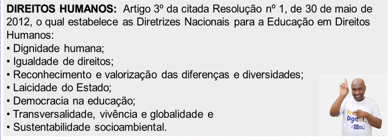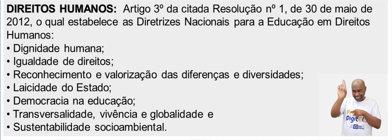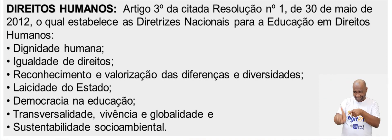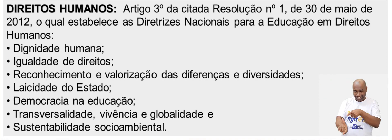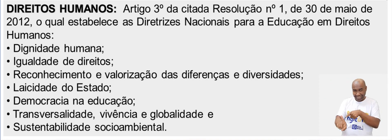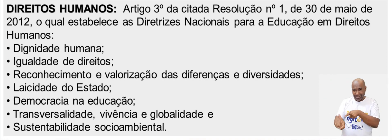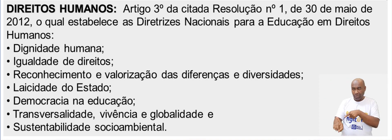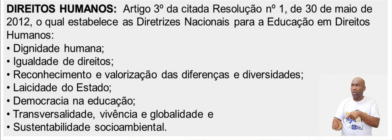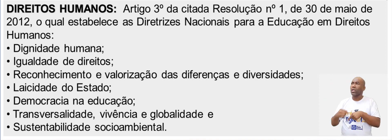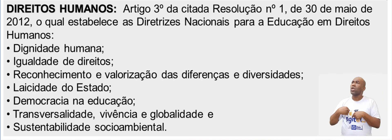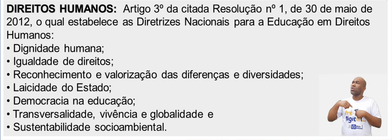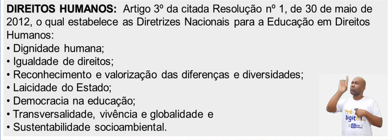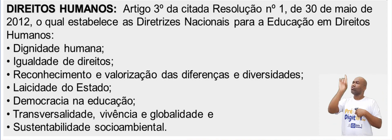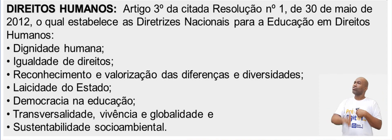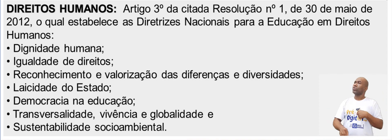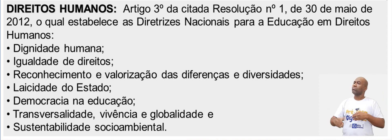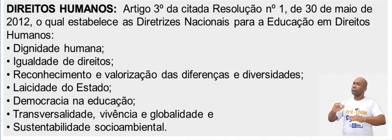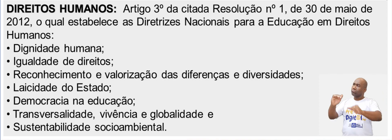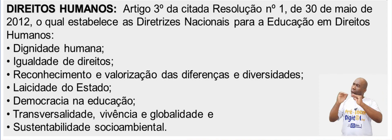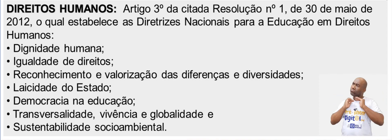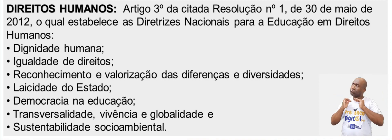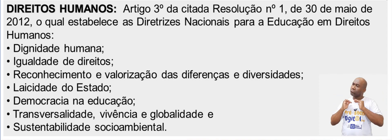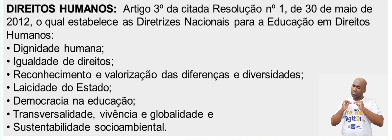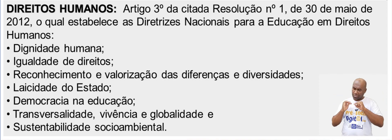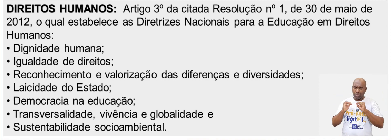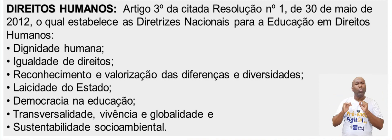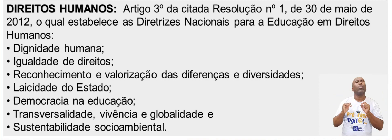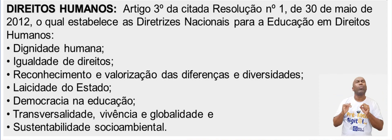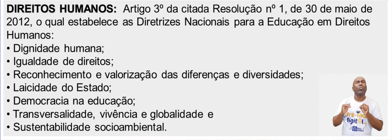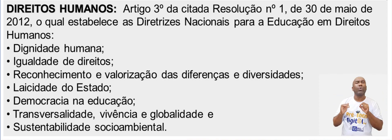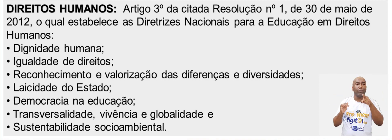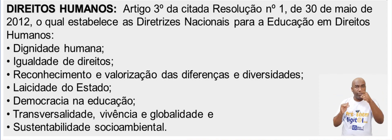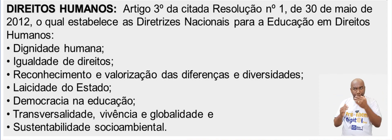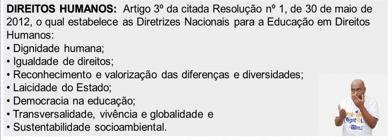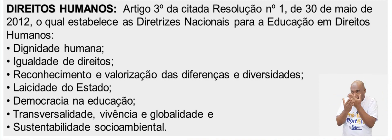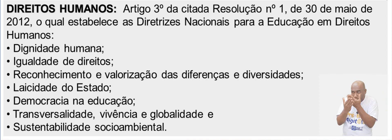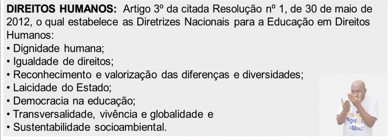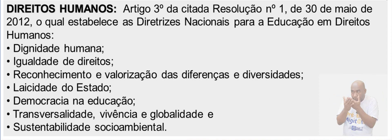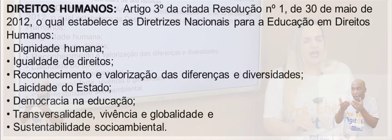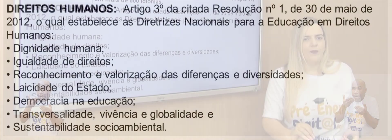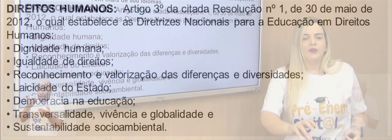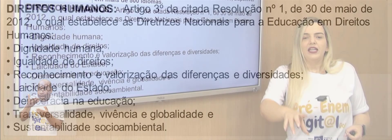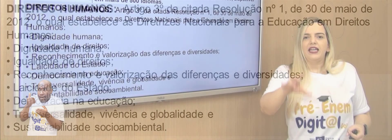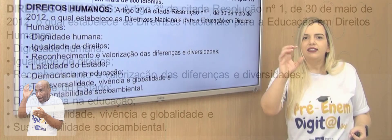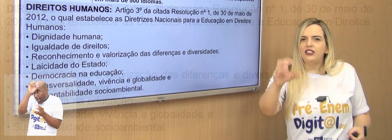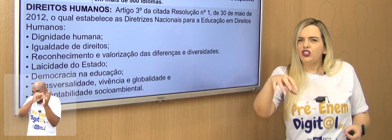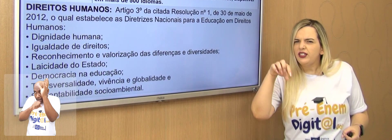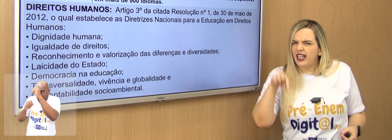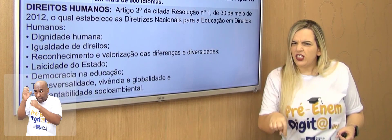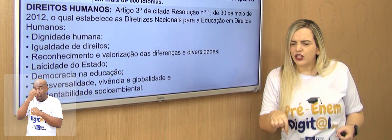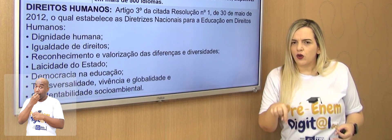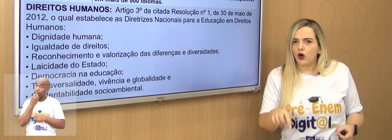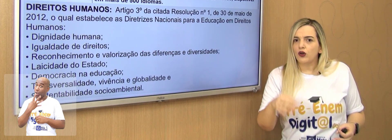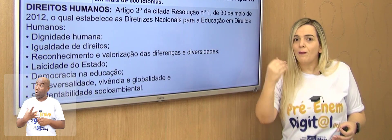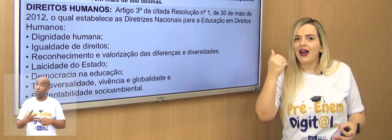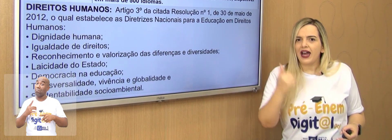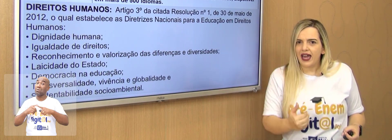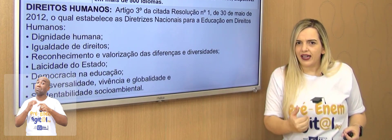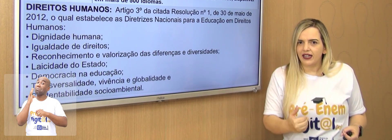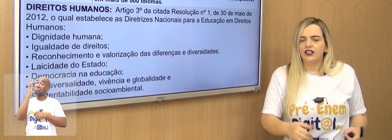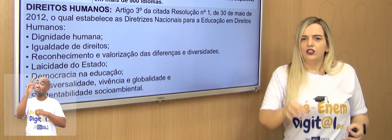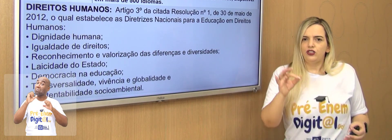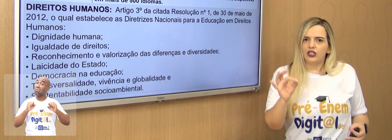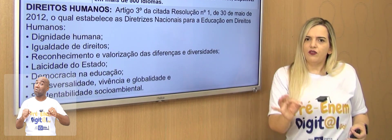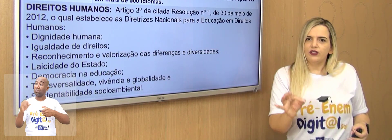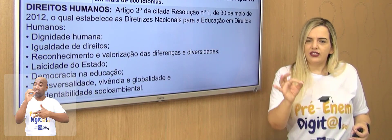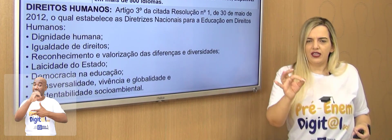excelente repertório para você usar na introdução. Por quê? Pensa bem. Vamos lá. Existe desde agora uma